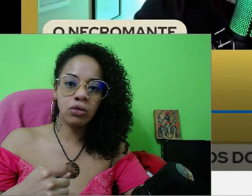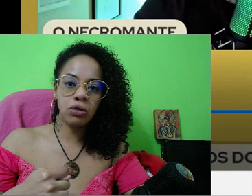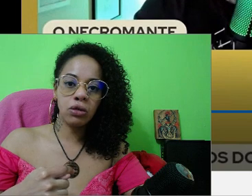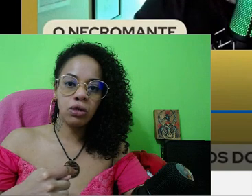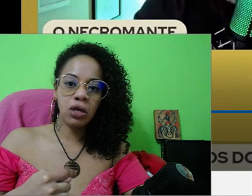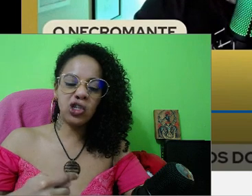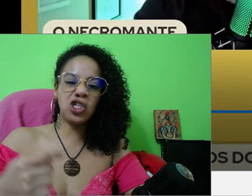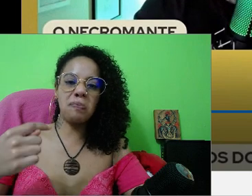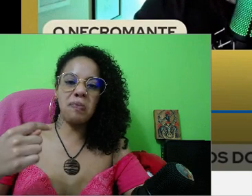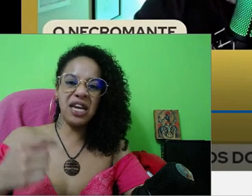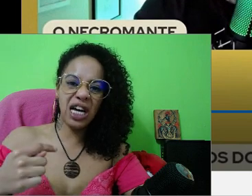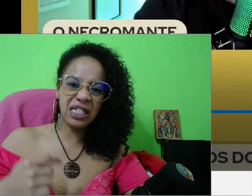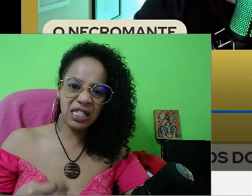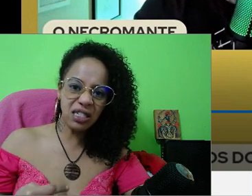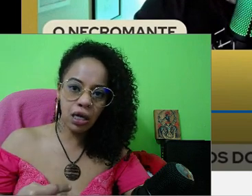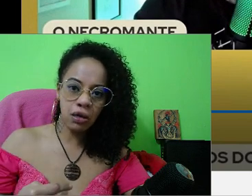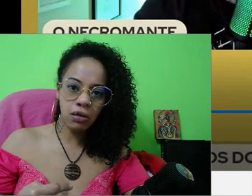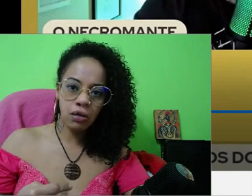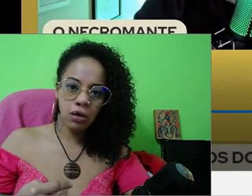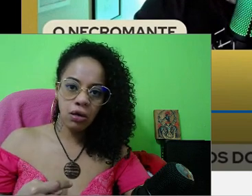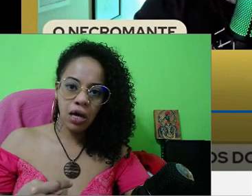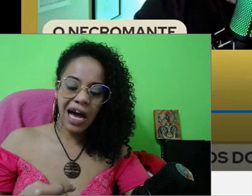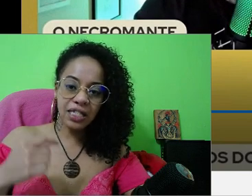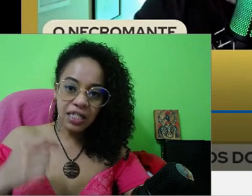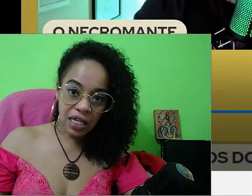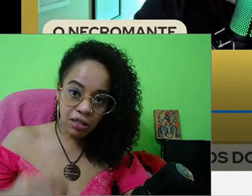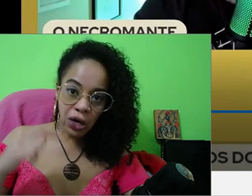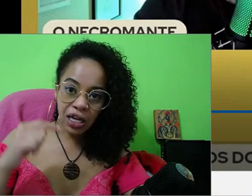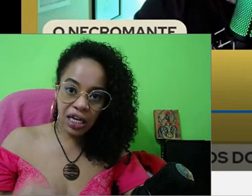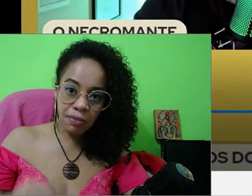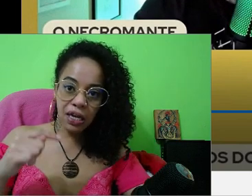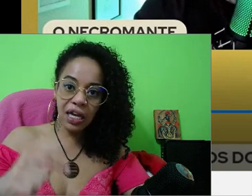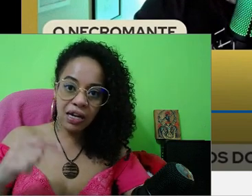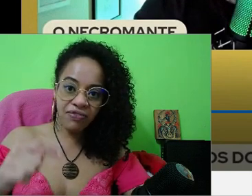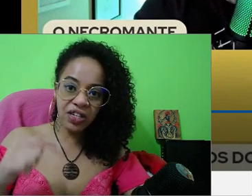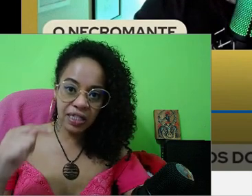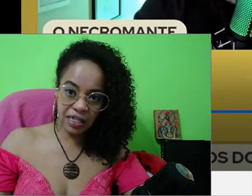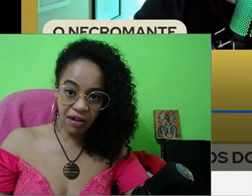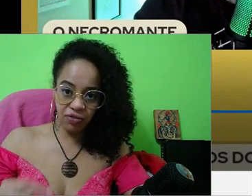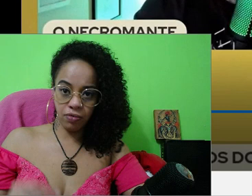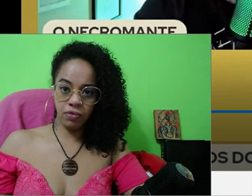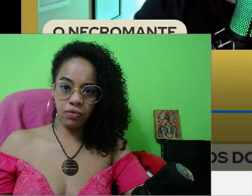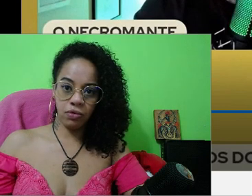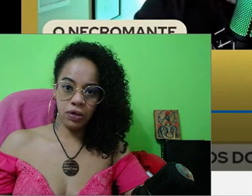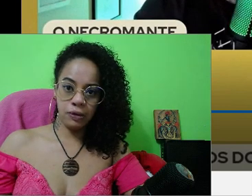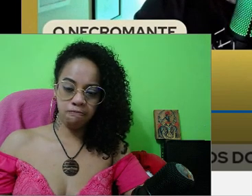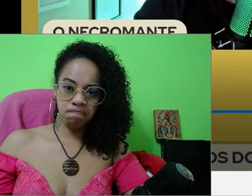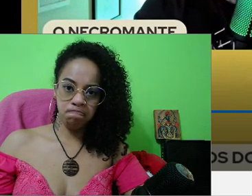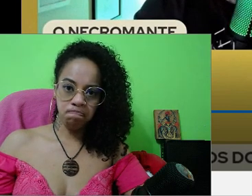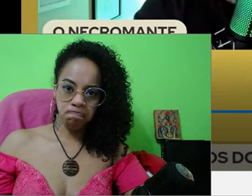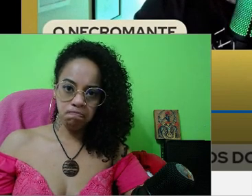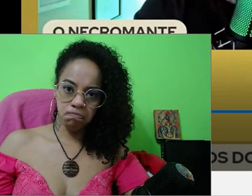racista eu te chamei de racista racismo é crime inafiançável